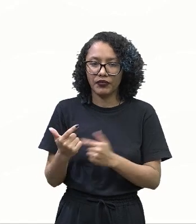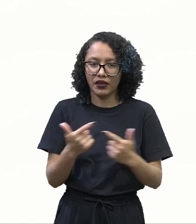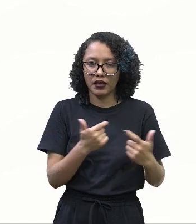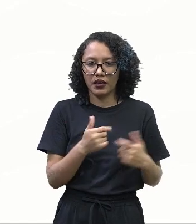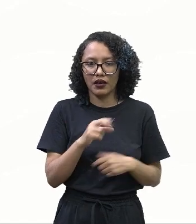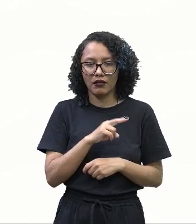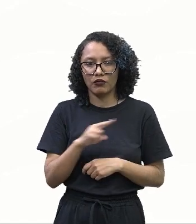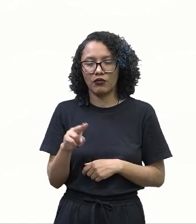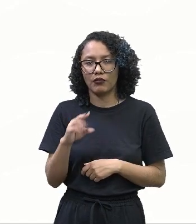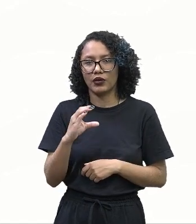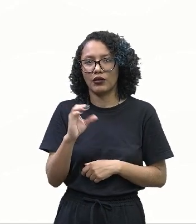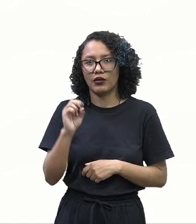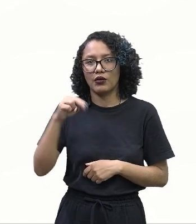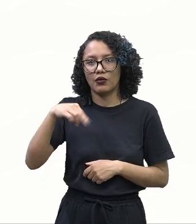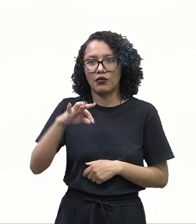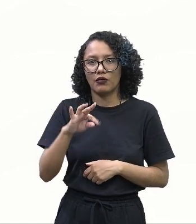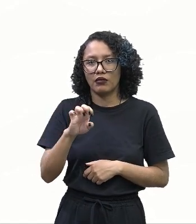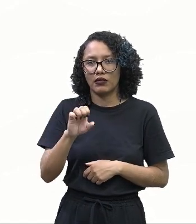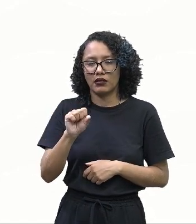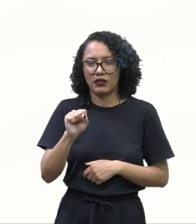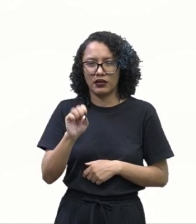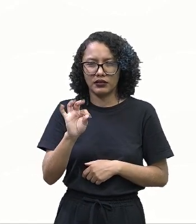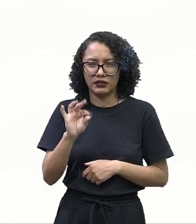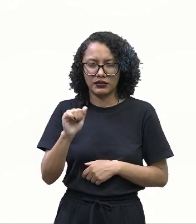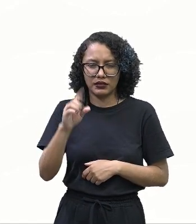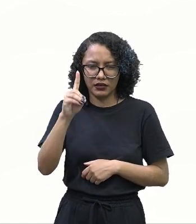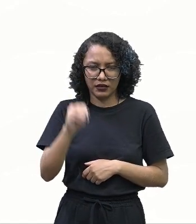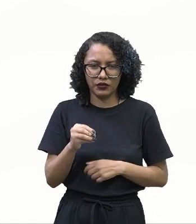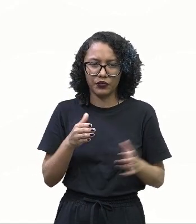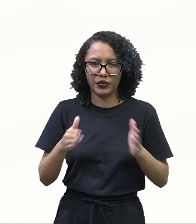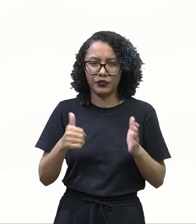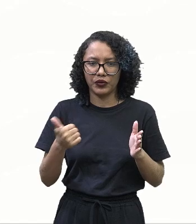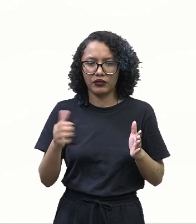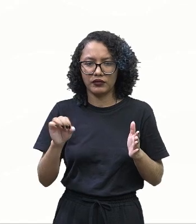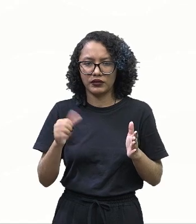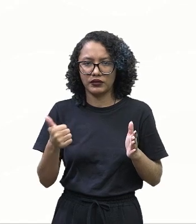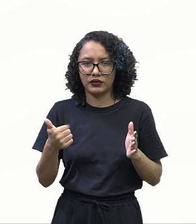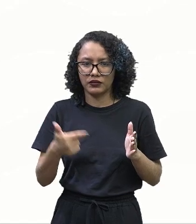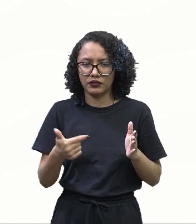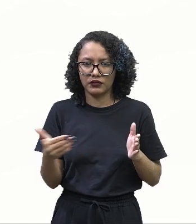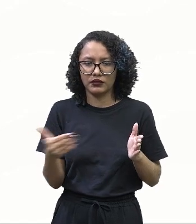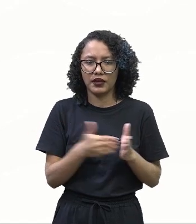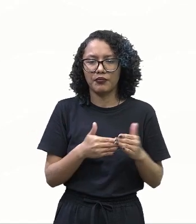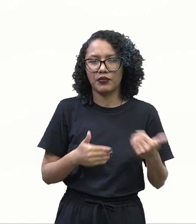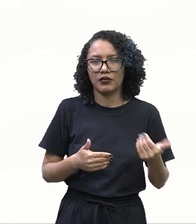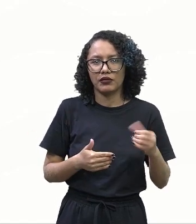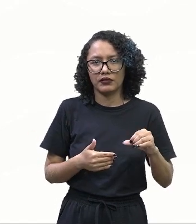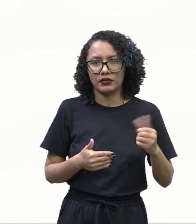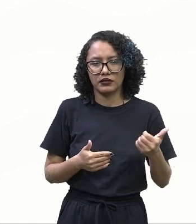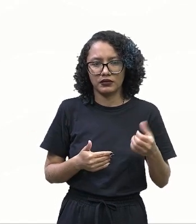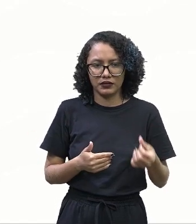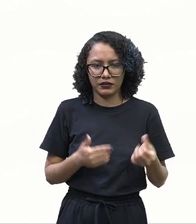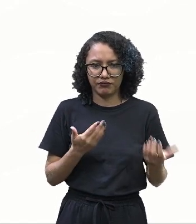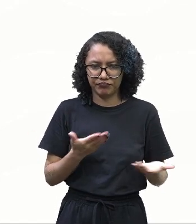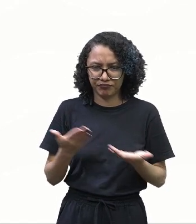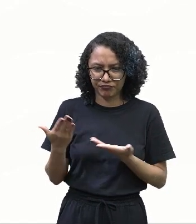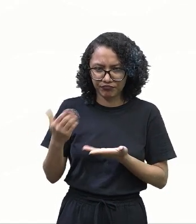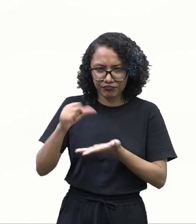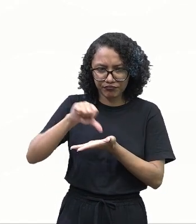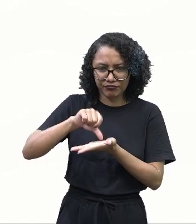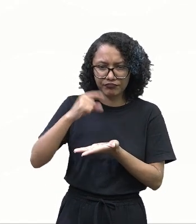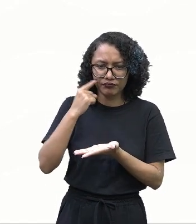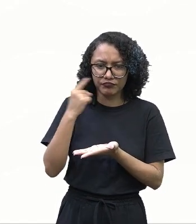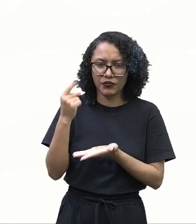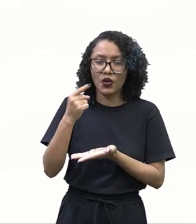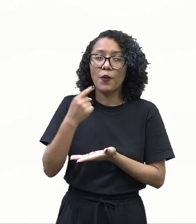que ocorreu entre 1912 e 1916. Aí embaixo tem esse mapinha mostrando